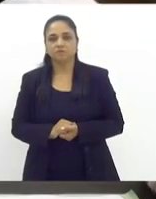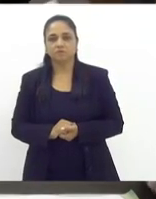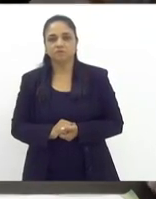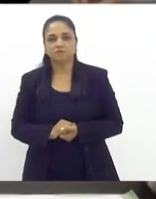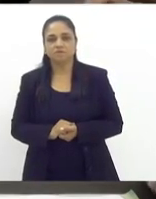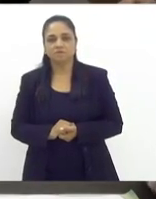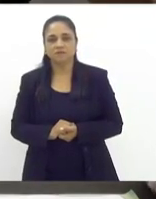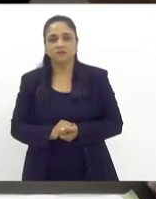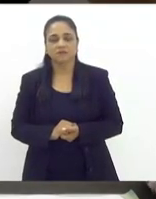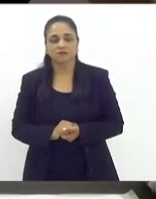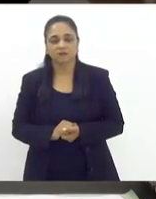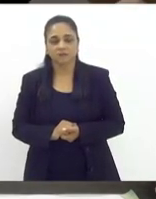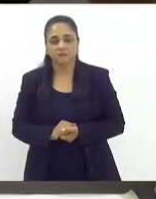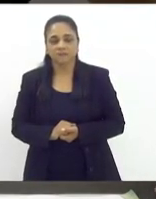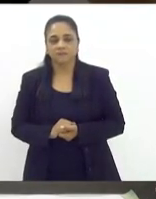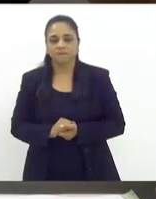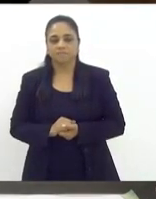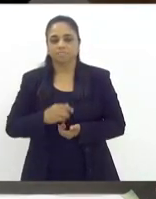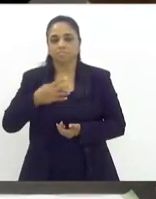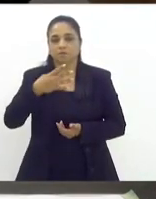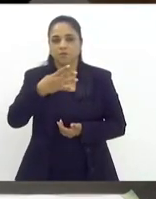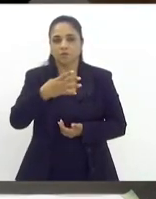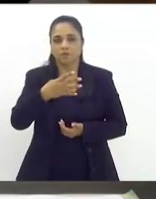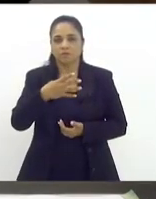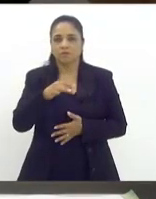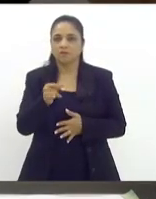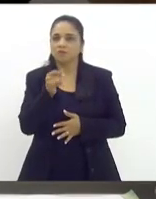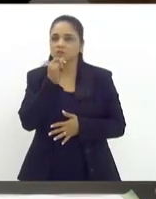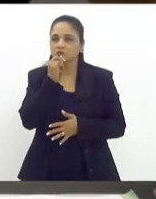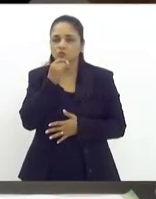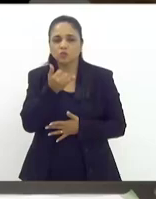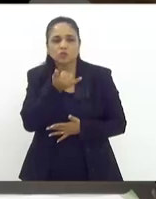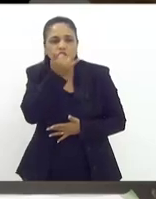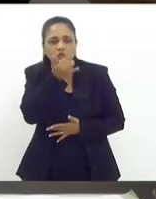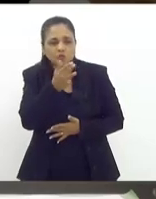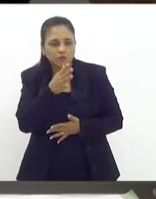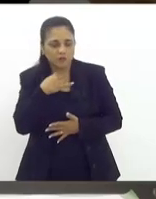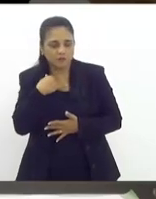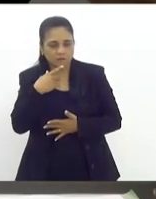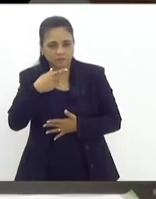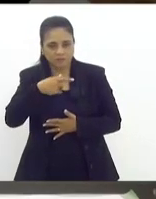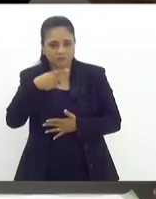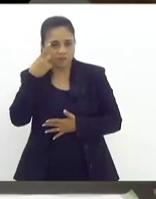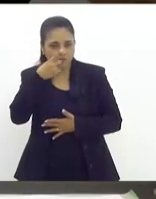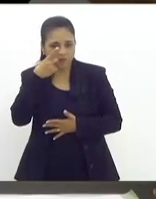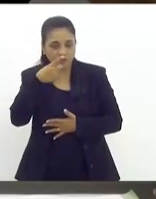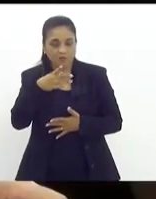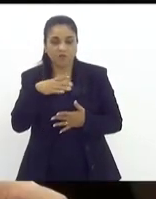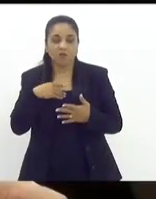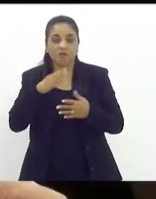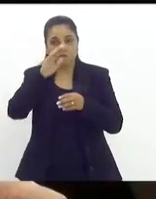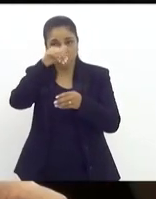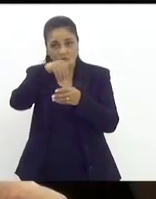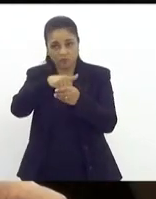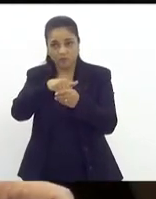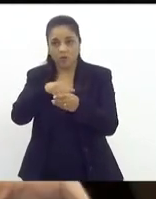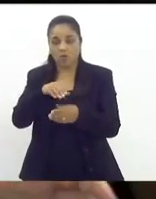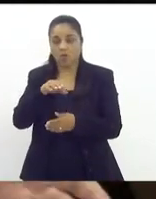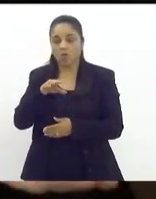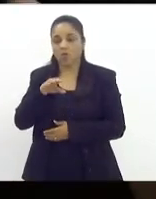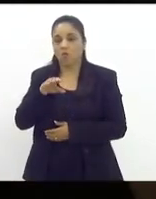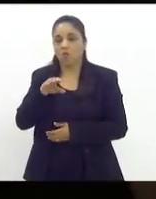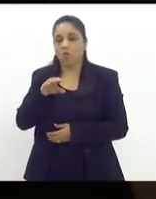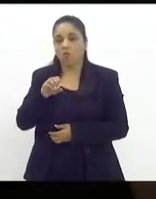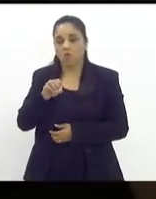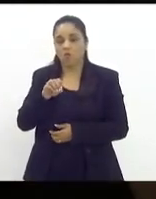Vamos ao 36 da pauta. Senhor presidente, eu queria deixar meu voto favorável ao Baobá, que